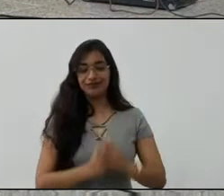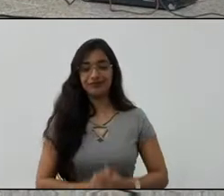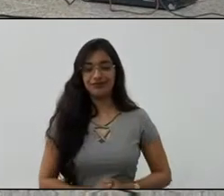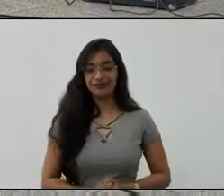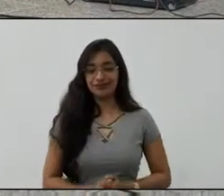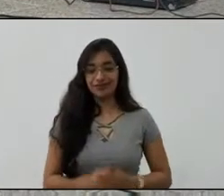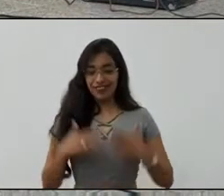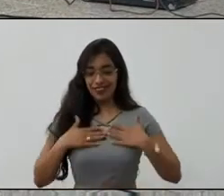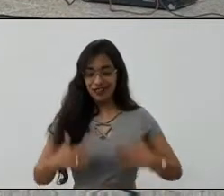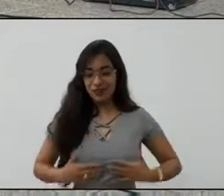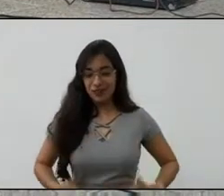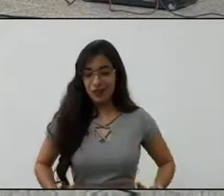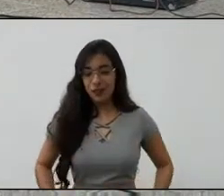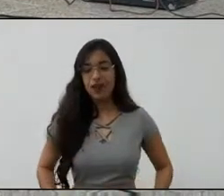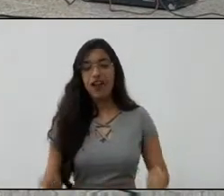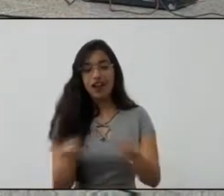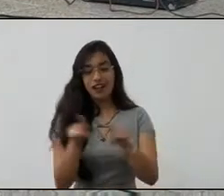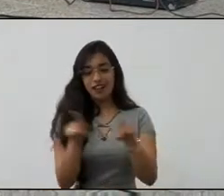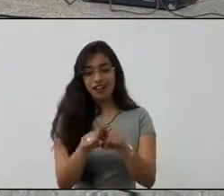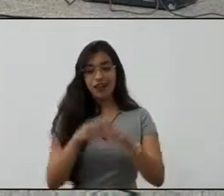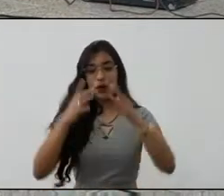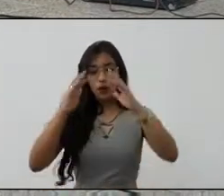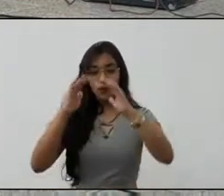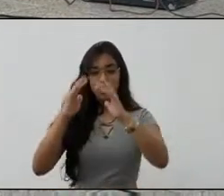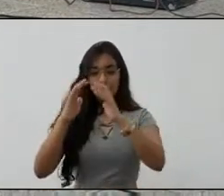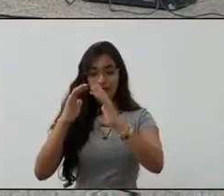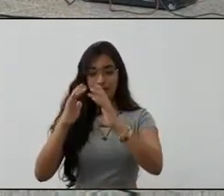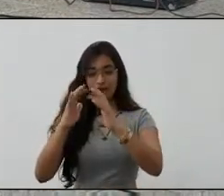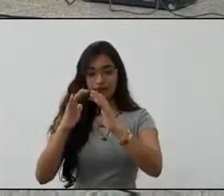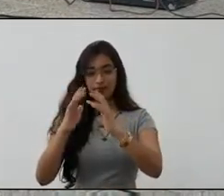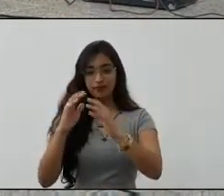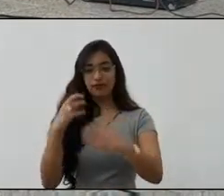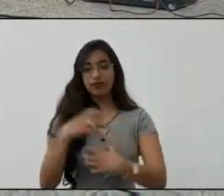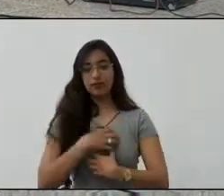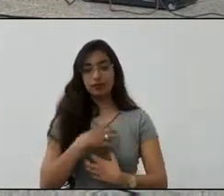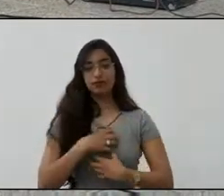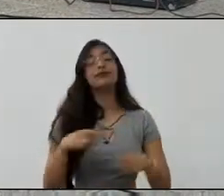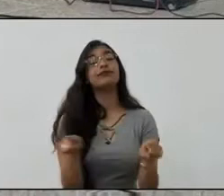como na química cerebral, quanto no mental e no emocional.